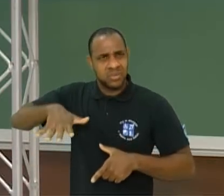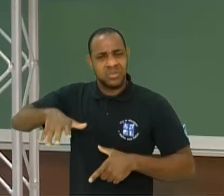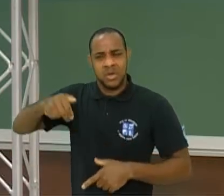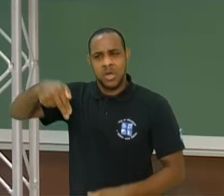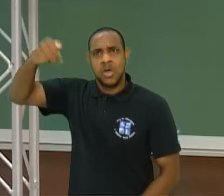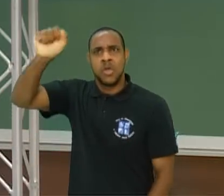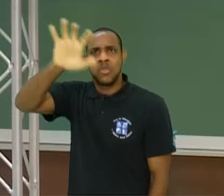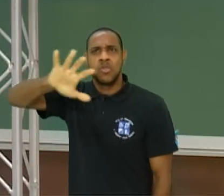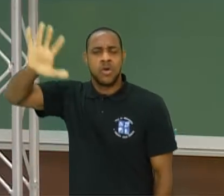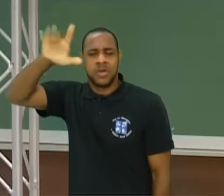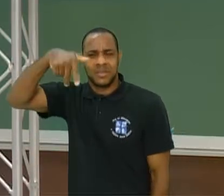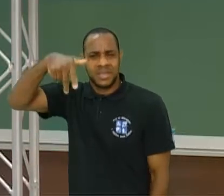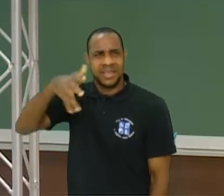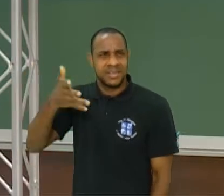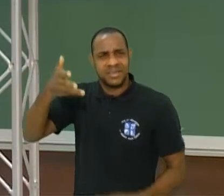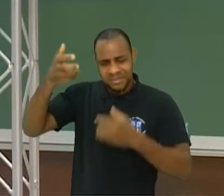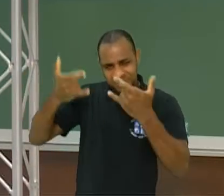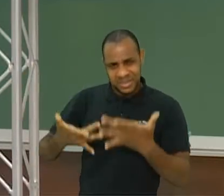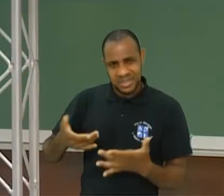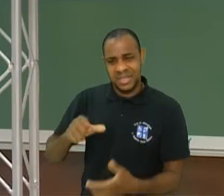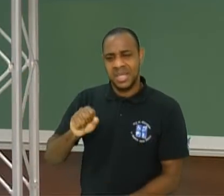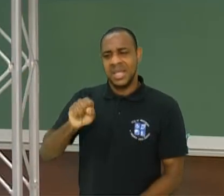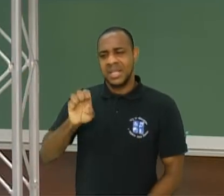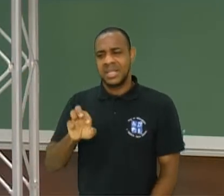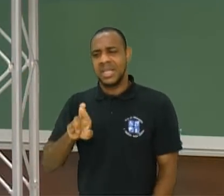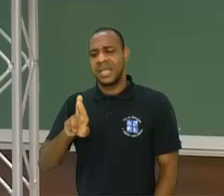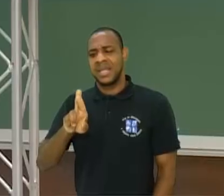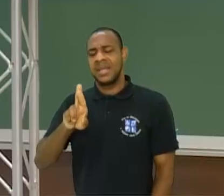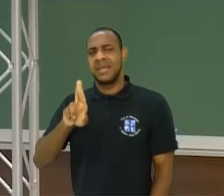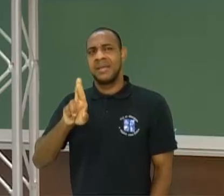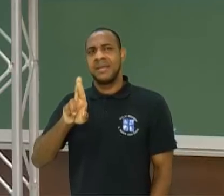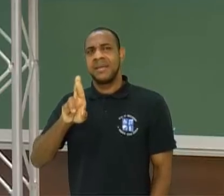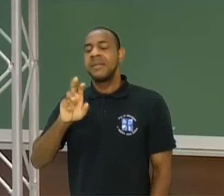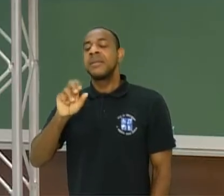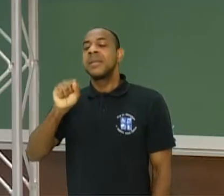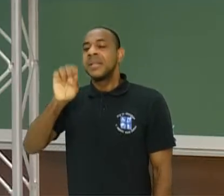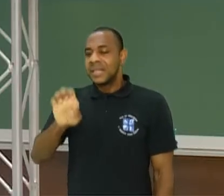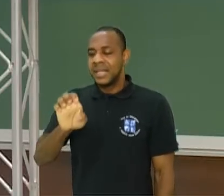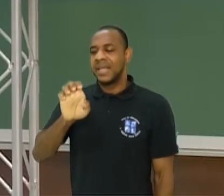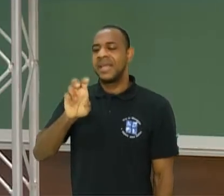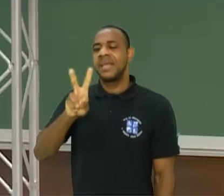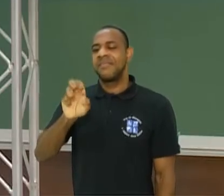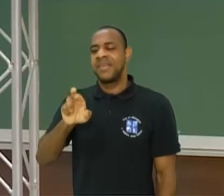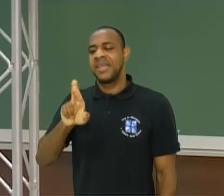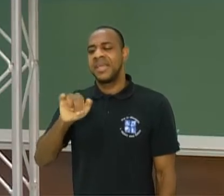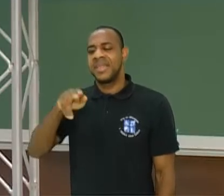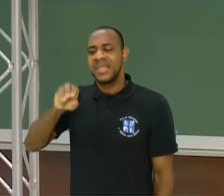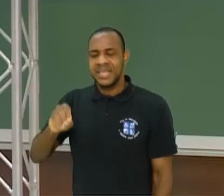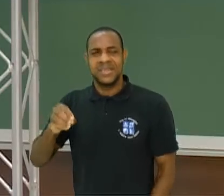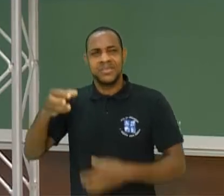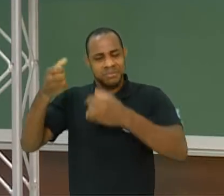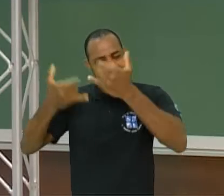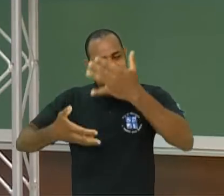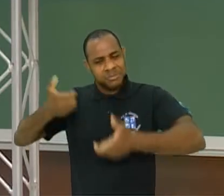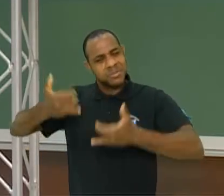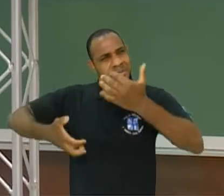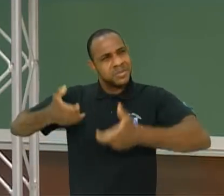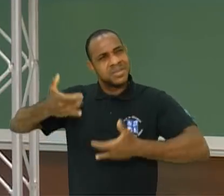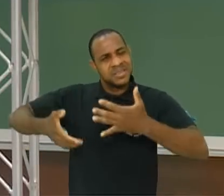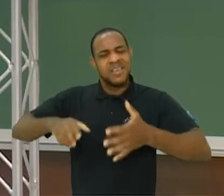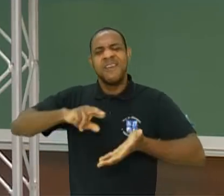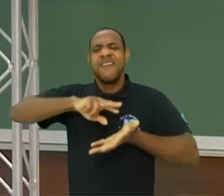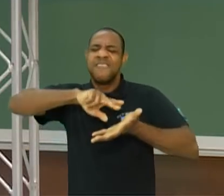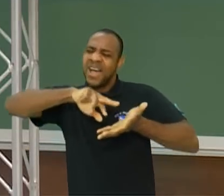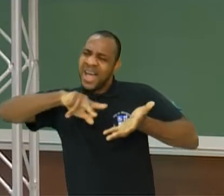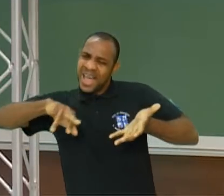Então, Severino, né, o chamado Severino, do João e da Maria, do finado, e ele vai falando dos vários